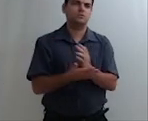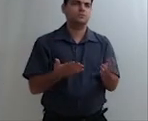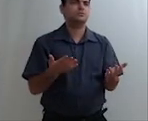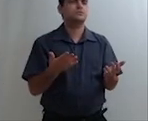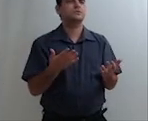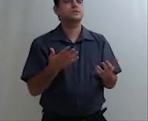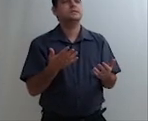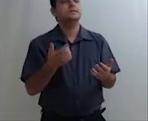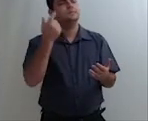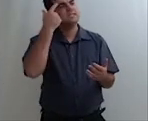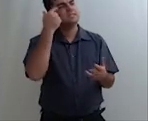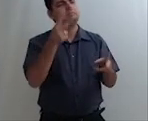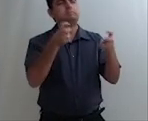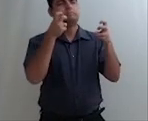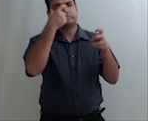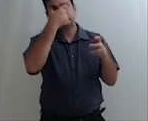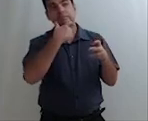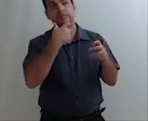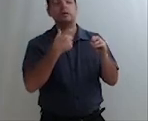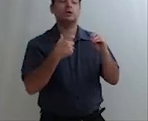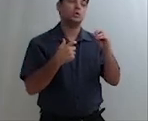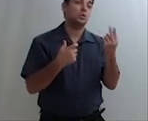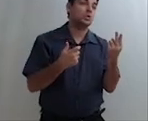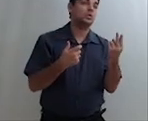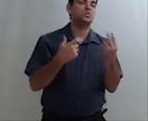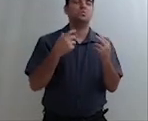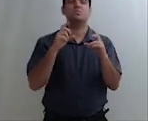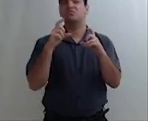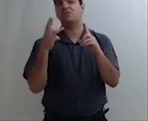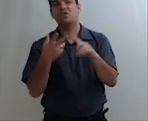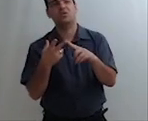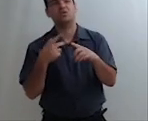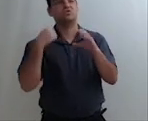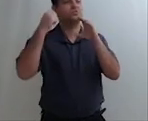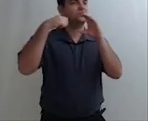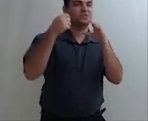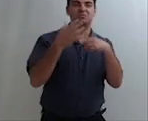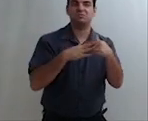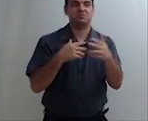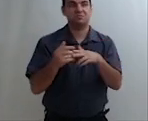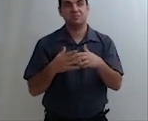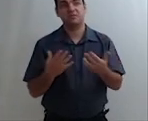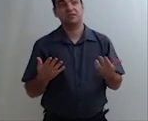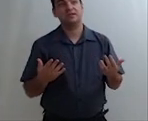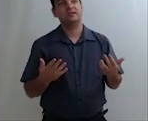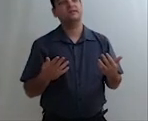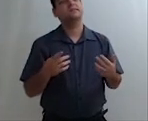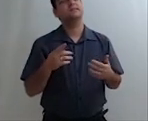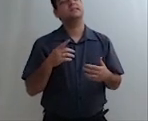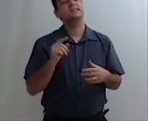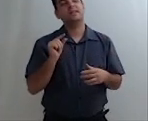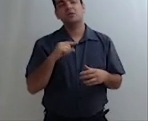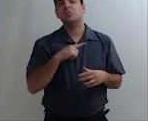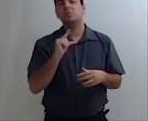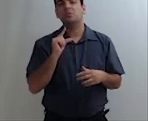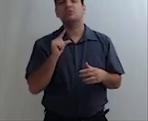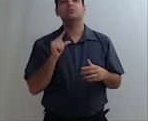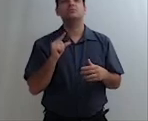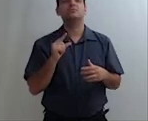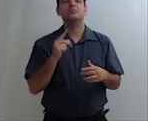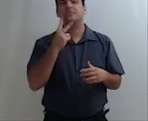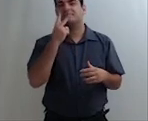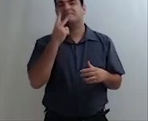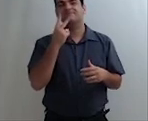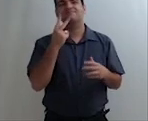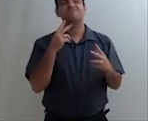mesmo presencial e muito mais ainda diante de fotografia gera elevadíssimo grau de insegurança nas